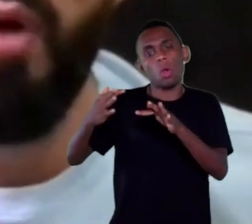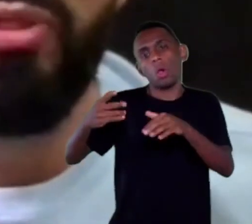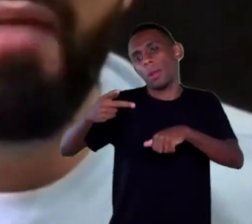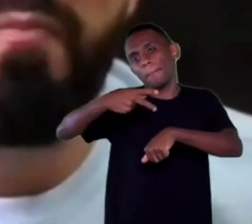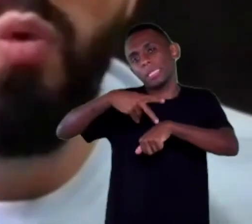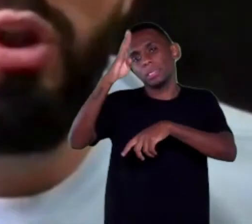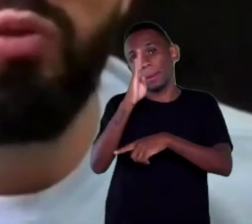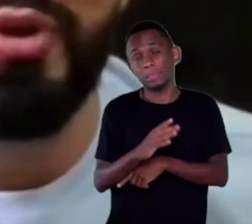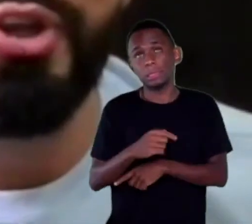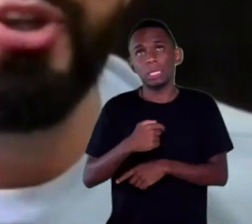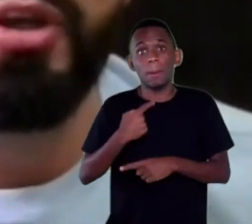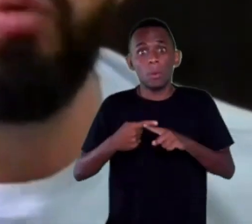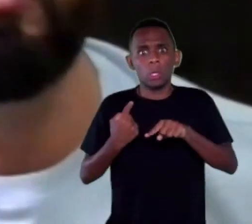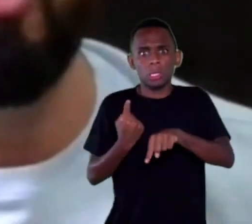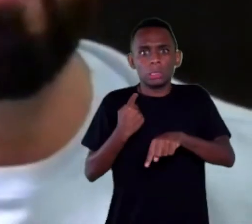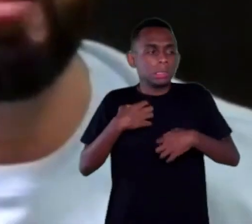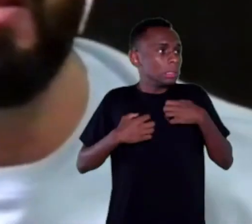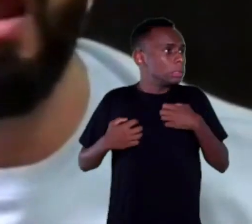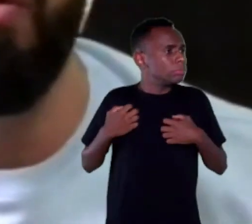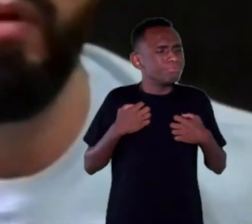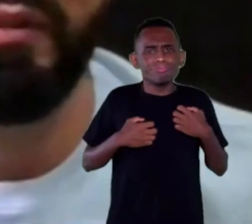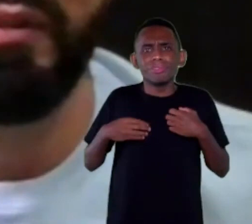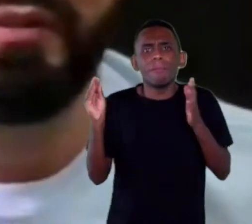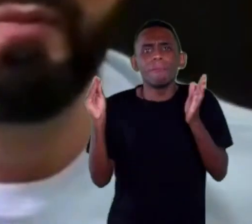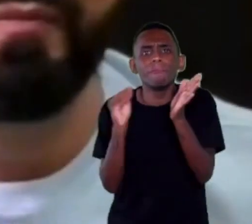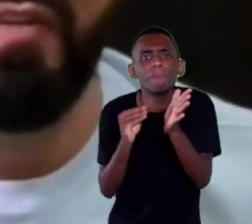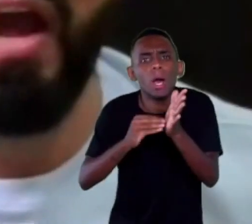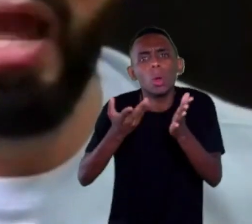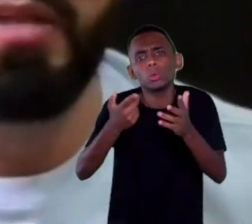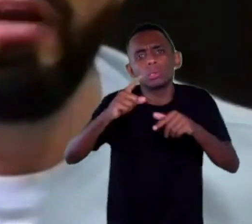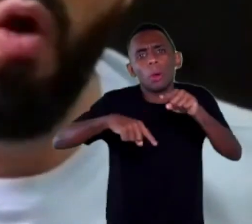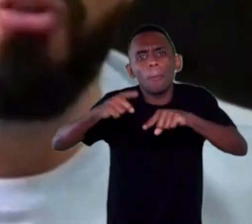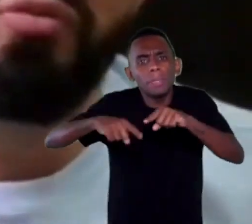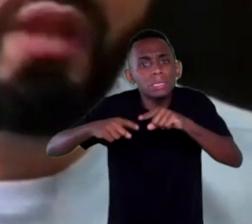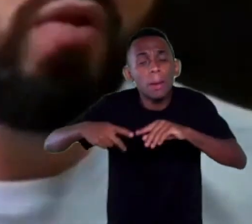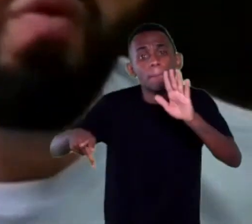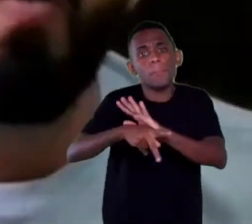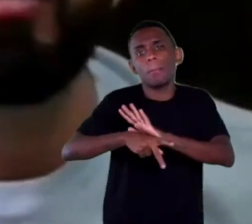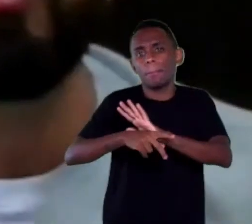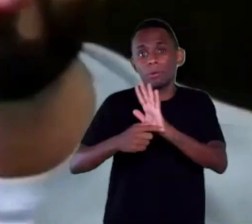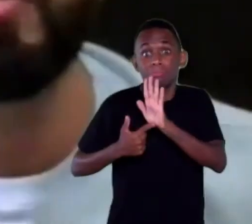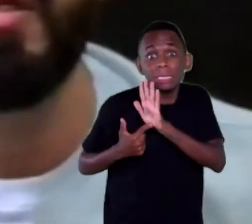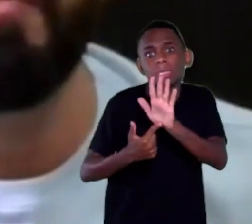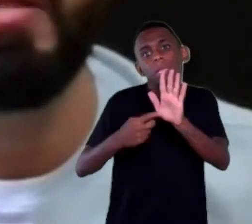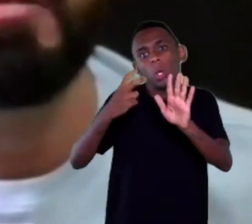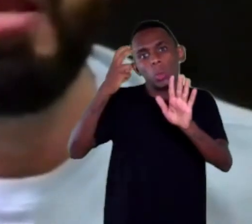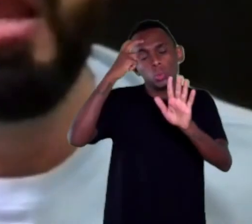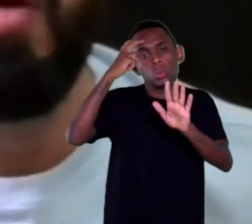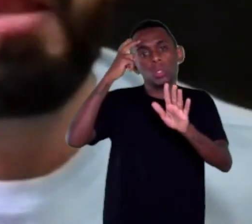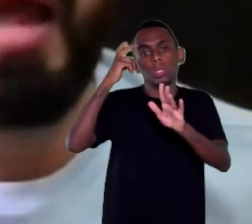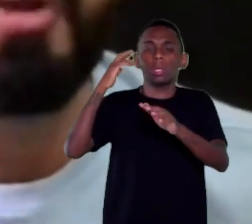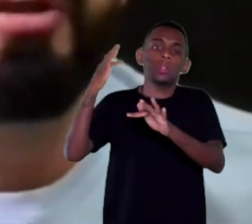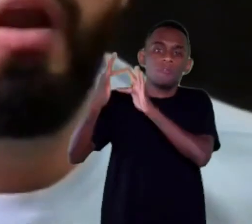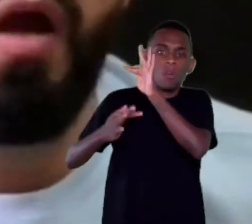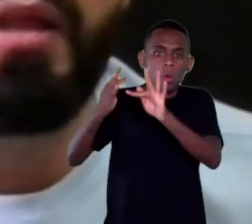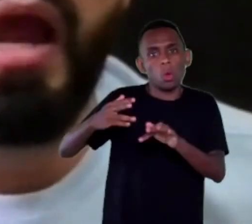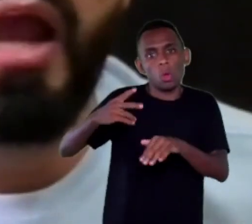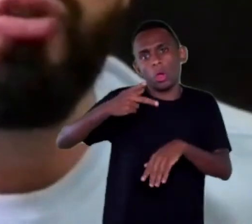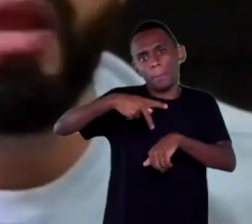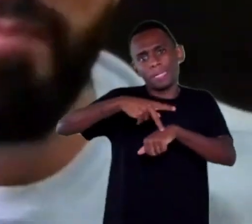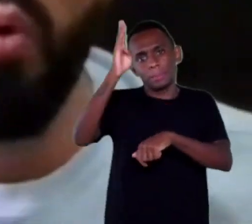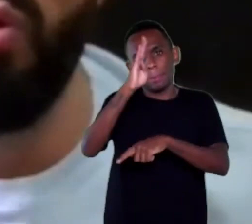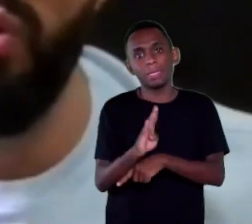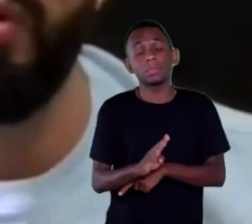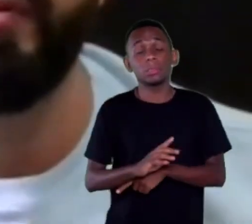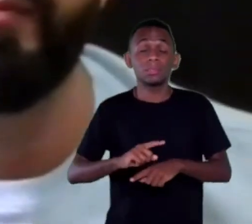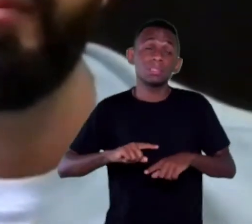me incomodava muito a gente não ter um material que falasse. Lógico, tem um ou outro, Josane, mas eu ainda